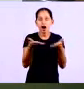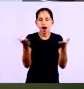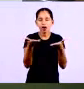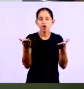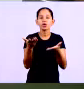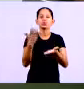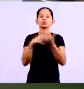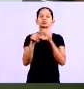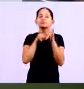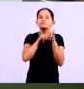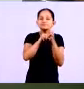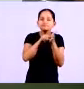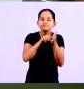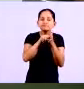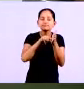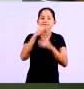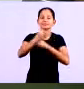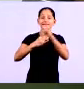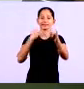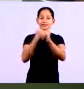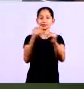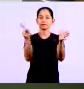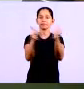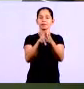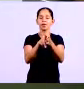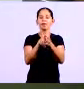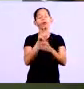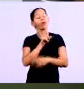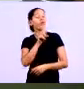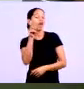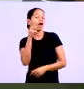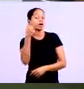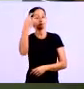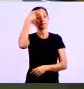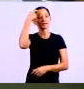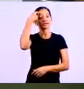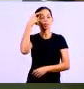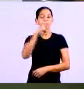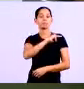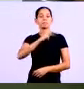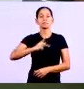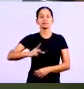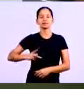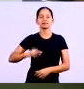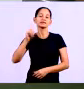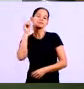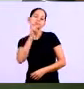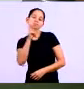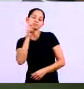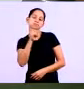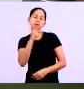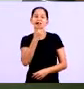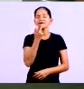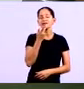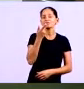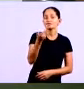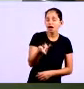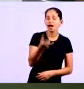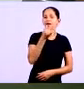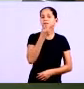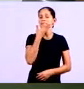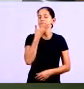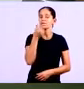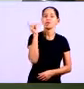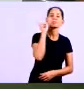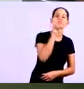e a Apple foram condenados pelo Obama. Lá o Obama falou pela televisão que saíram do país, saíram dos